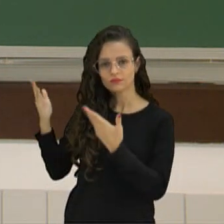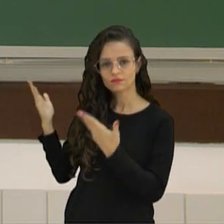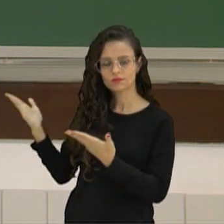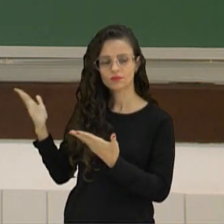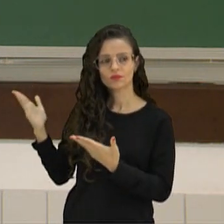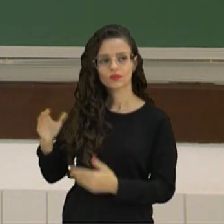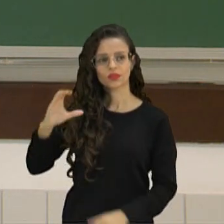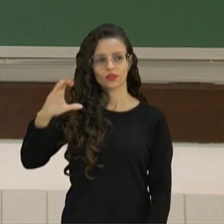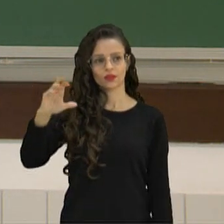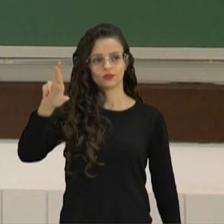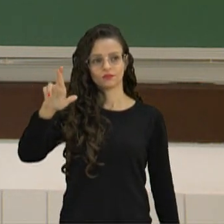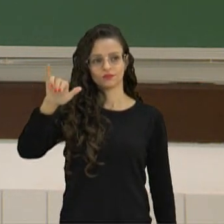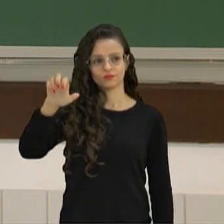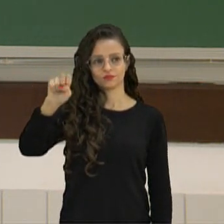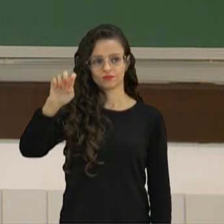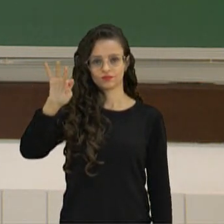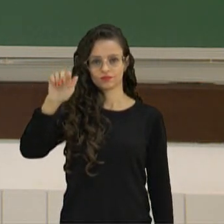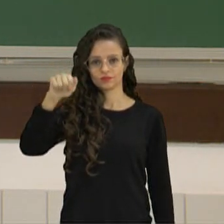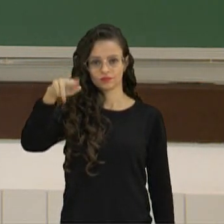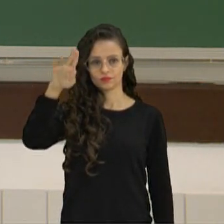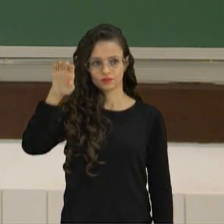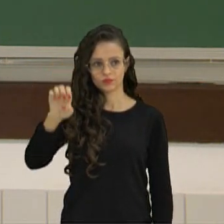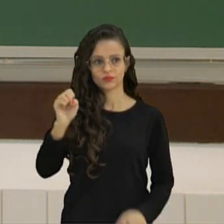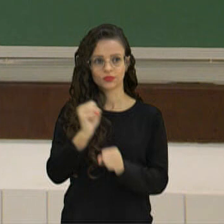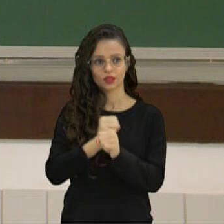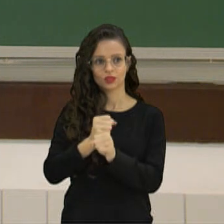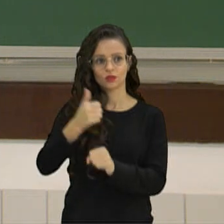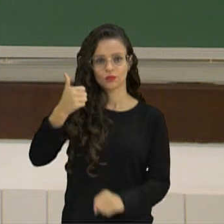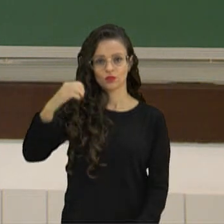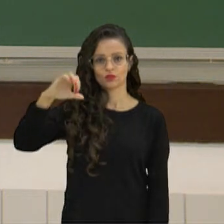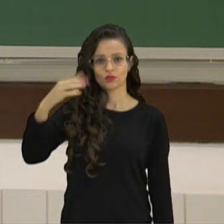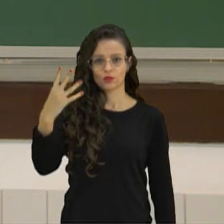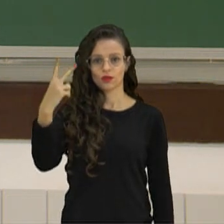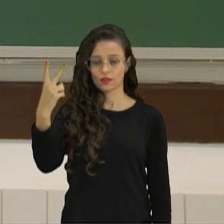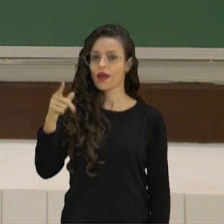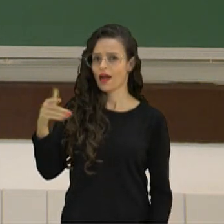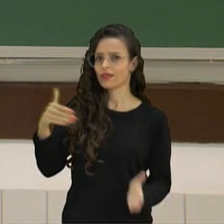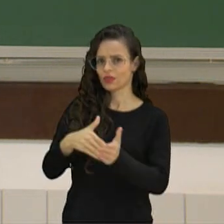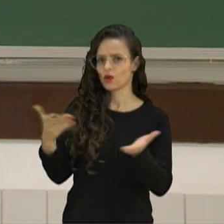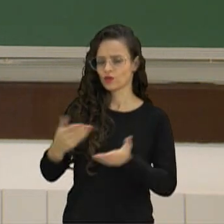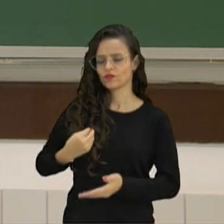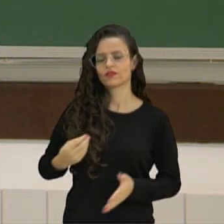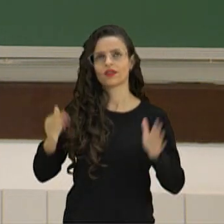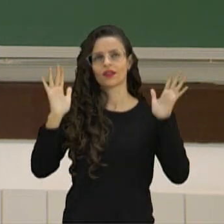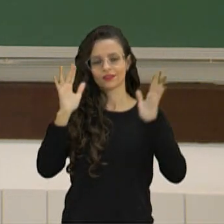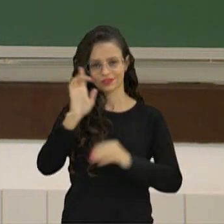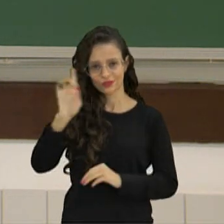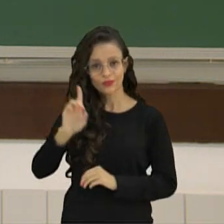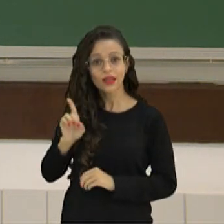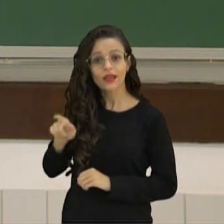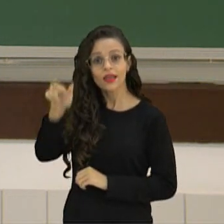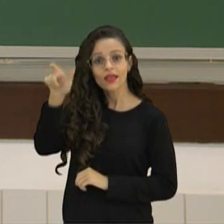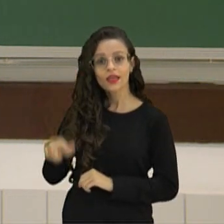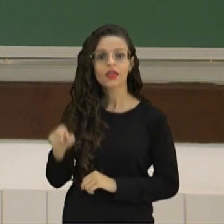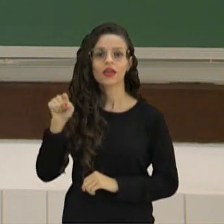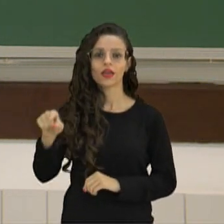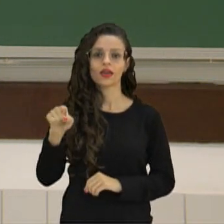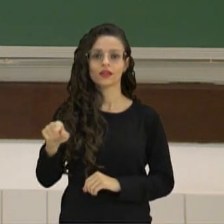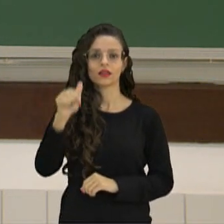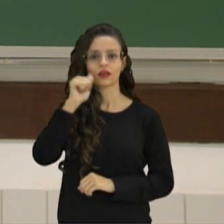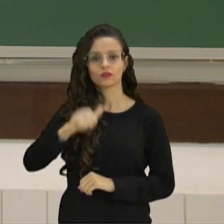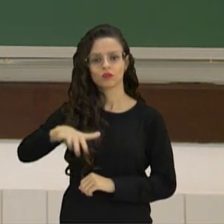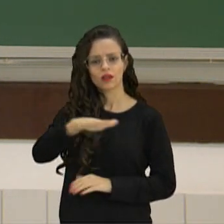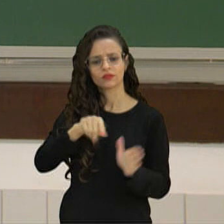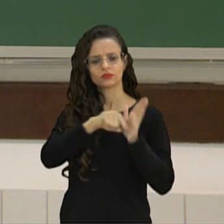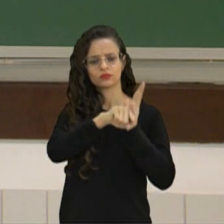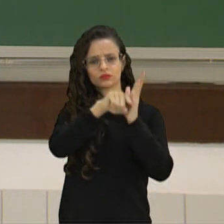ó, Christiane, 1942 e um traço. A Christiane está viva, graças a Deus. Essa pessoa é uma geneticista,